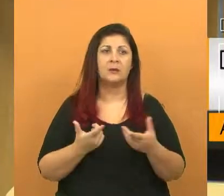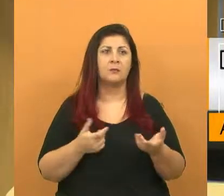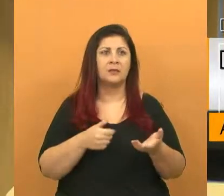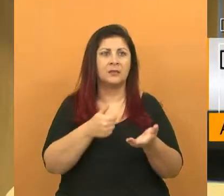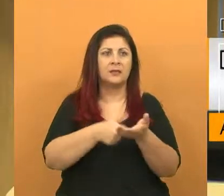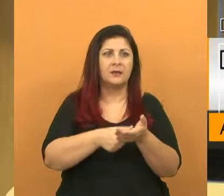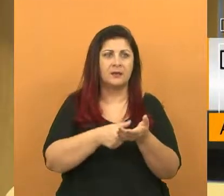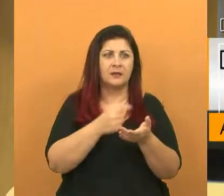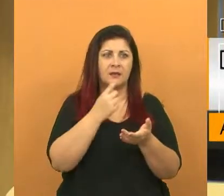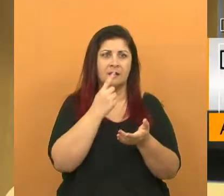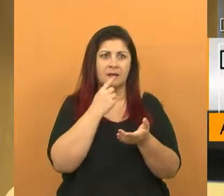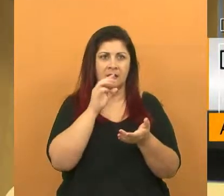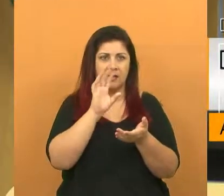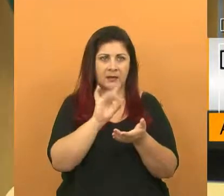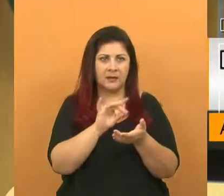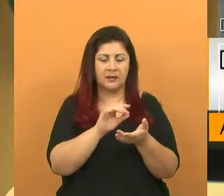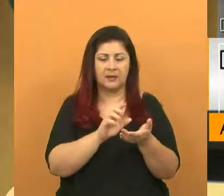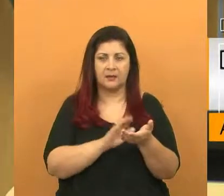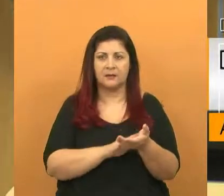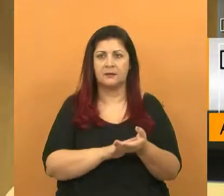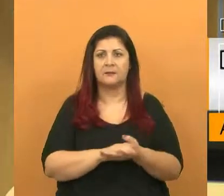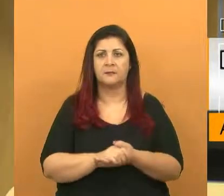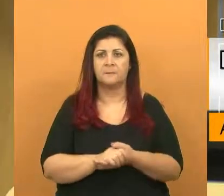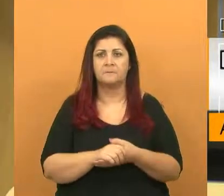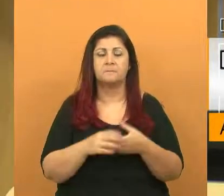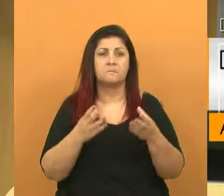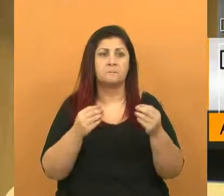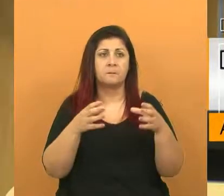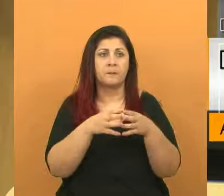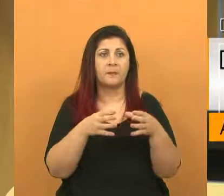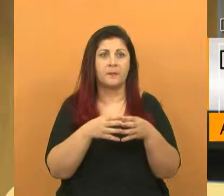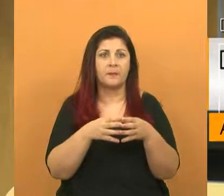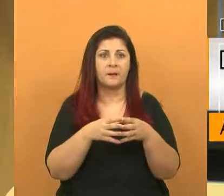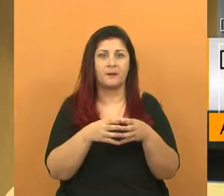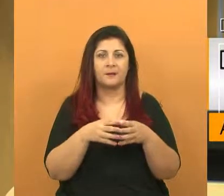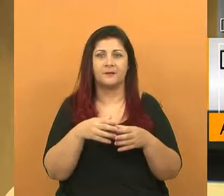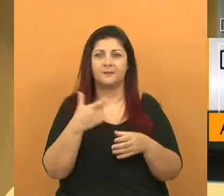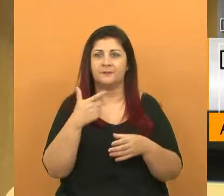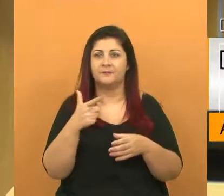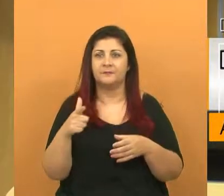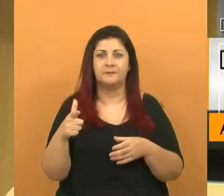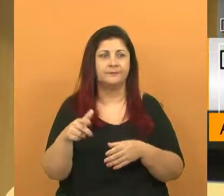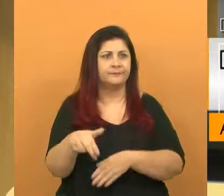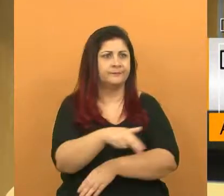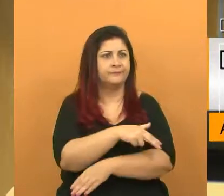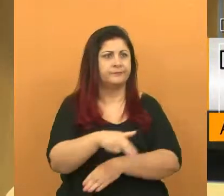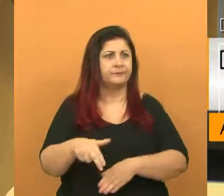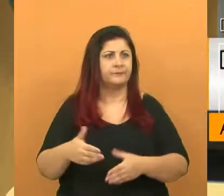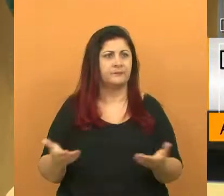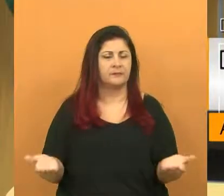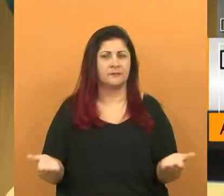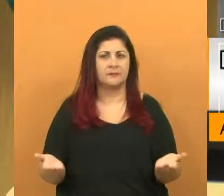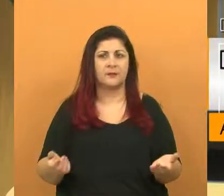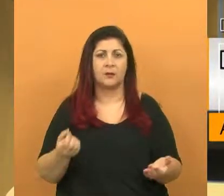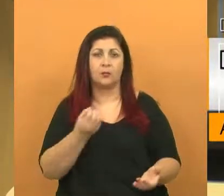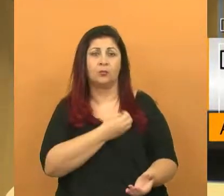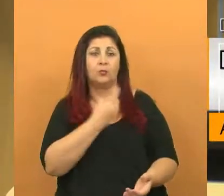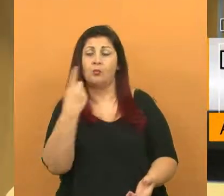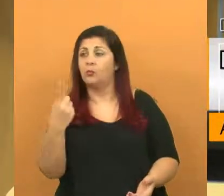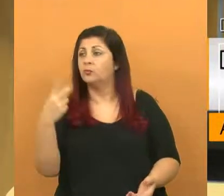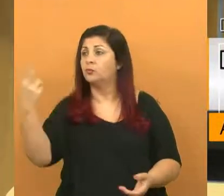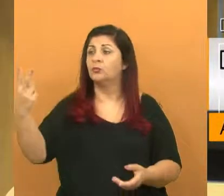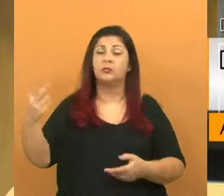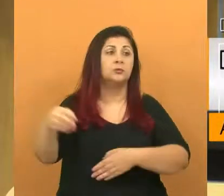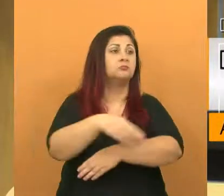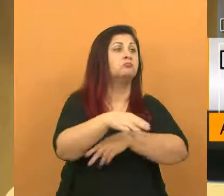diversos ou alguns dos bairros da nossa cidade ainda não têm denominação tão é chamada rua 2 rua